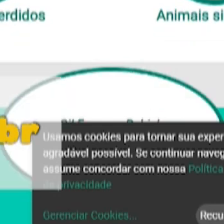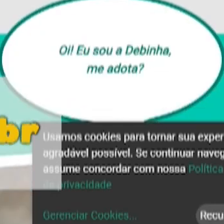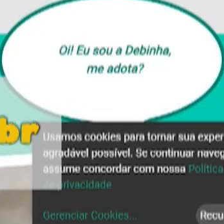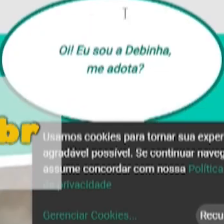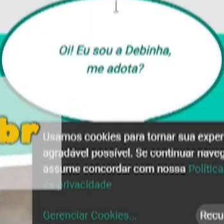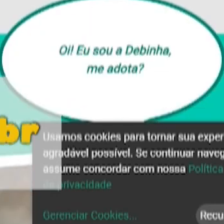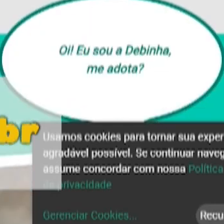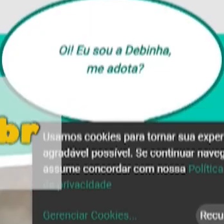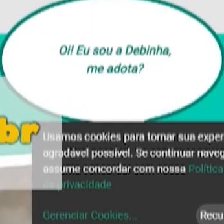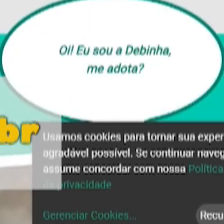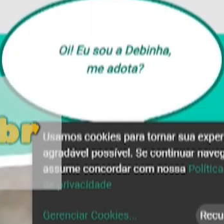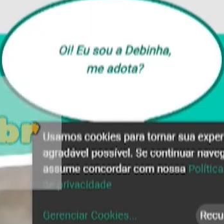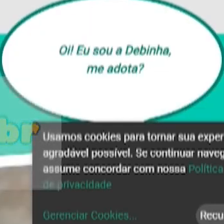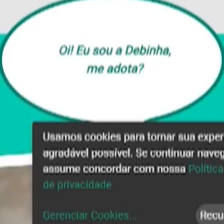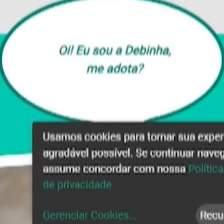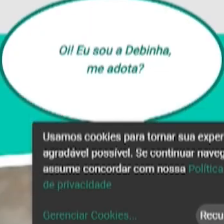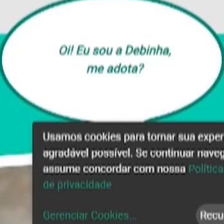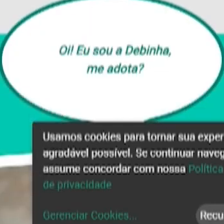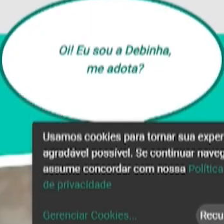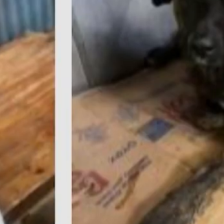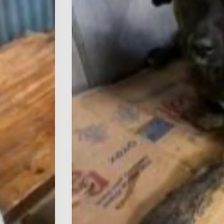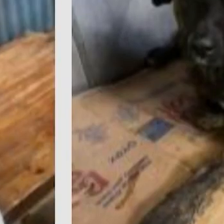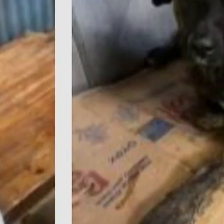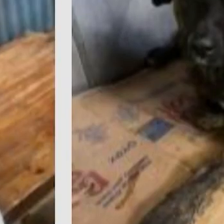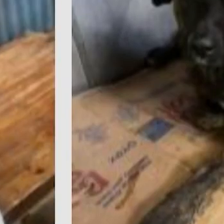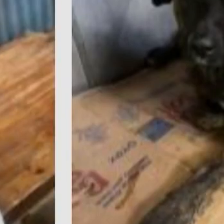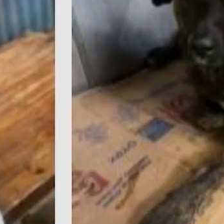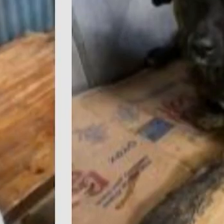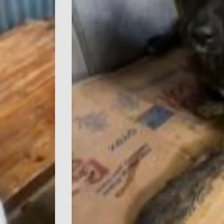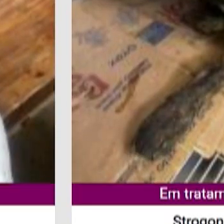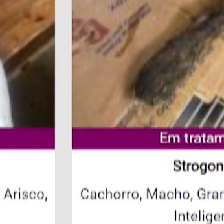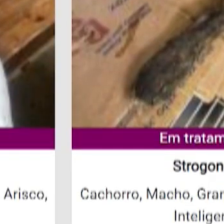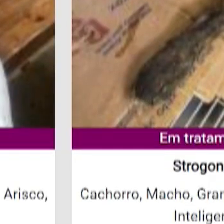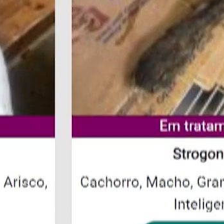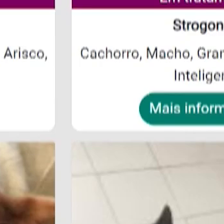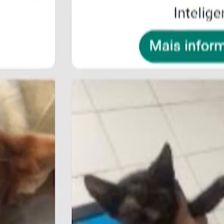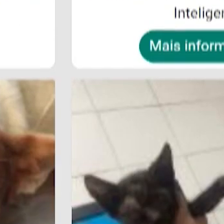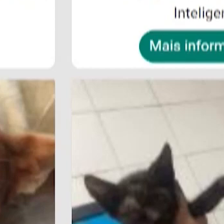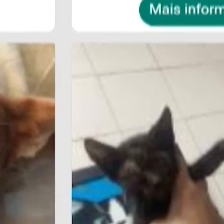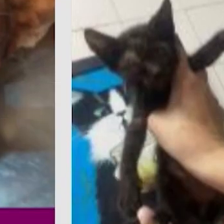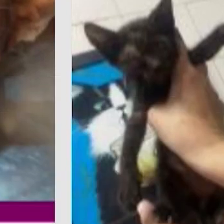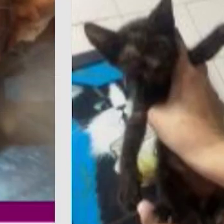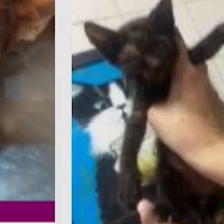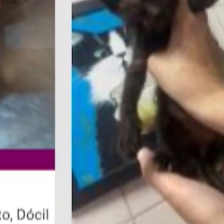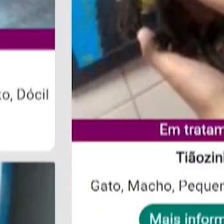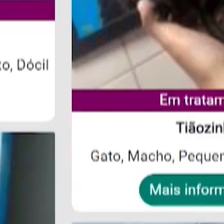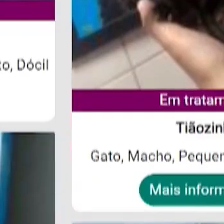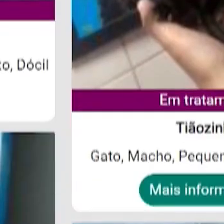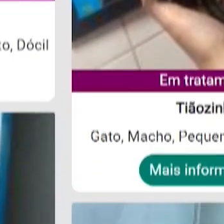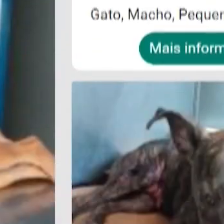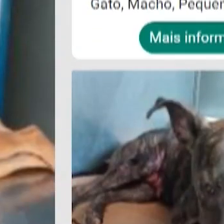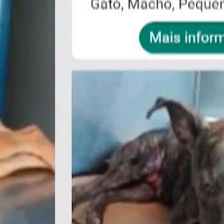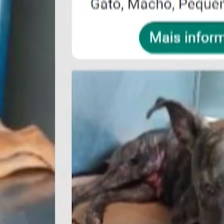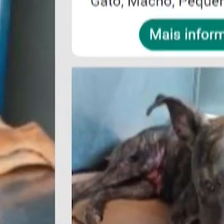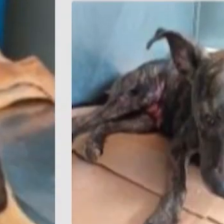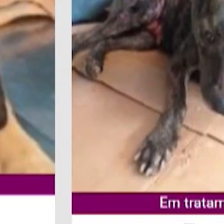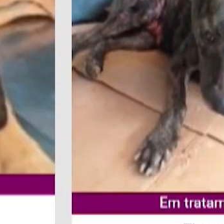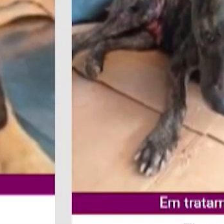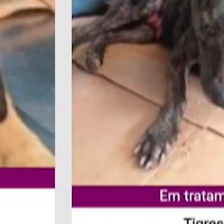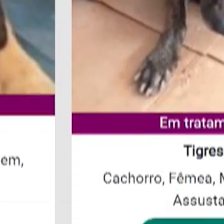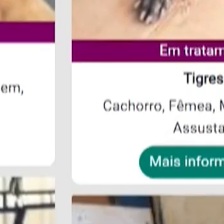Campinas, clicar no ícone Adoção e acessar as fotos e informações sobre os bichos.